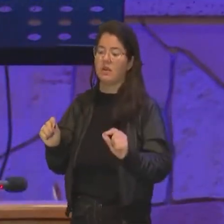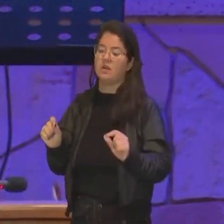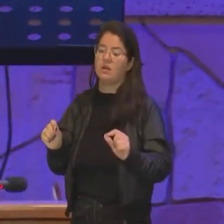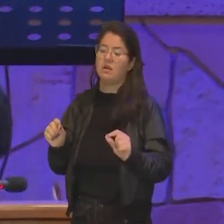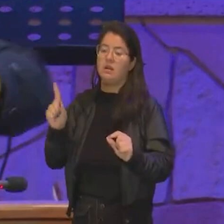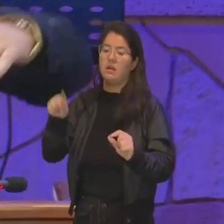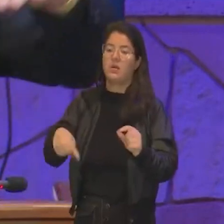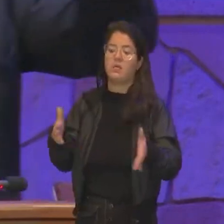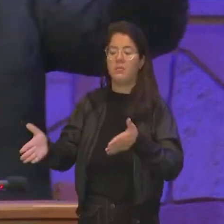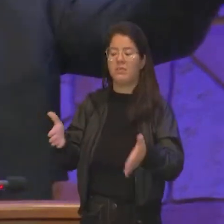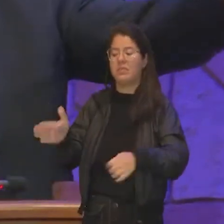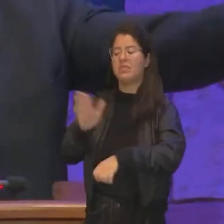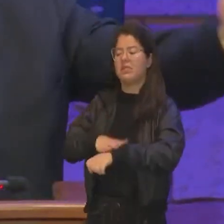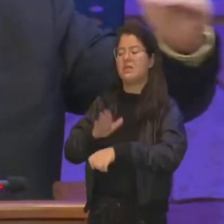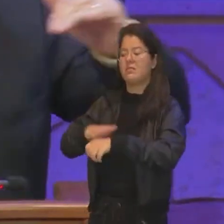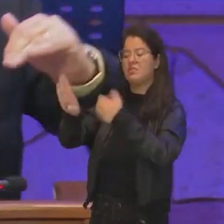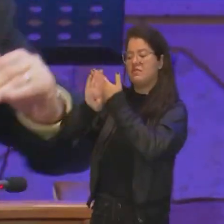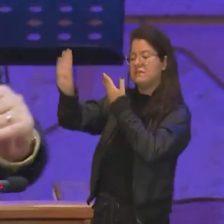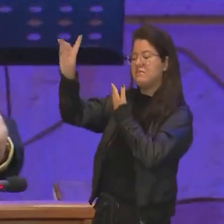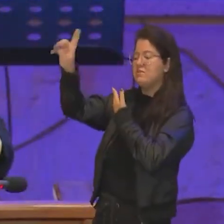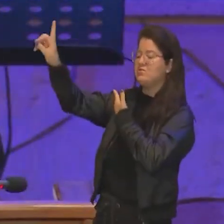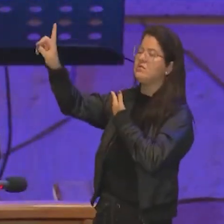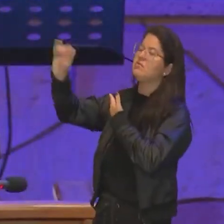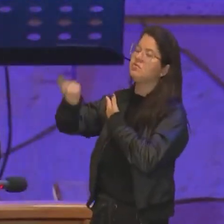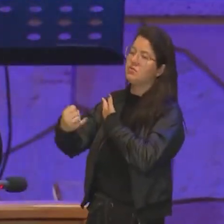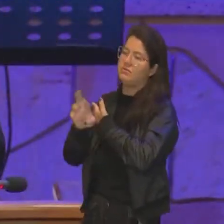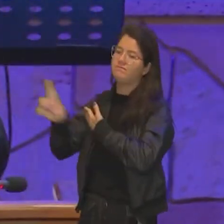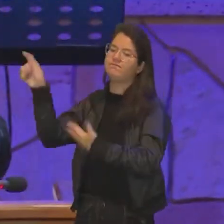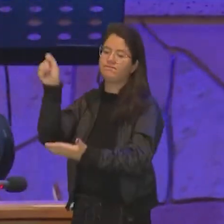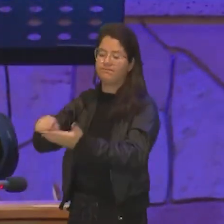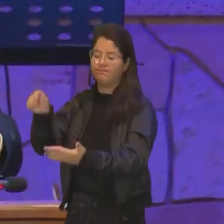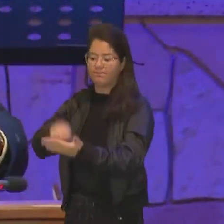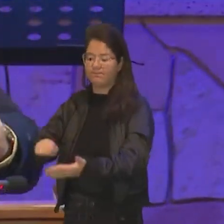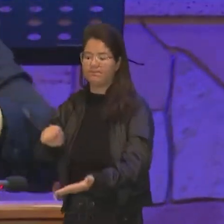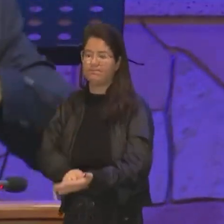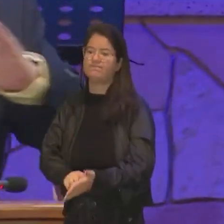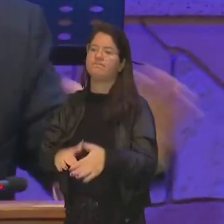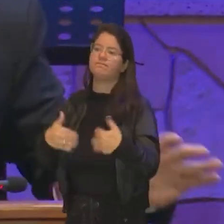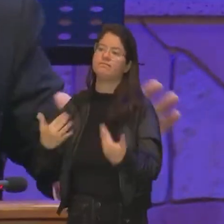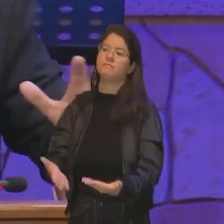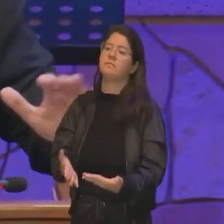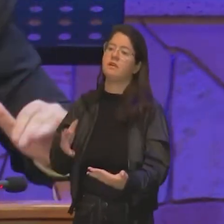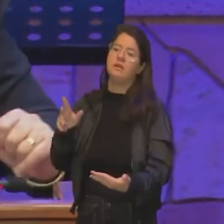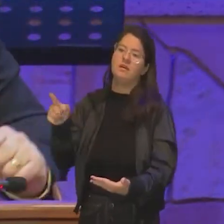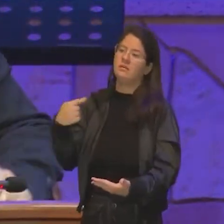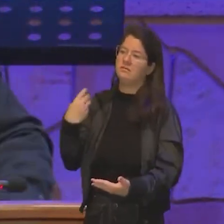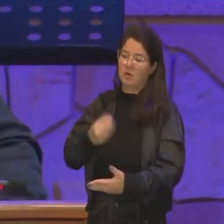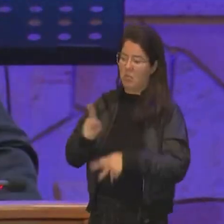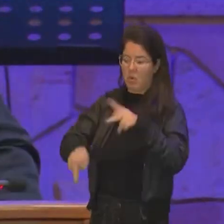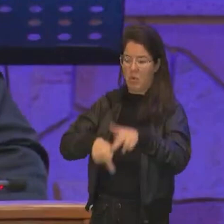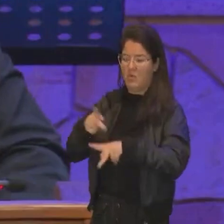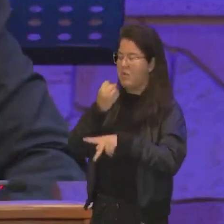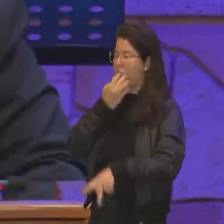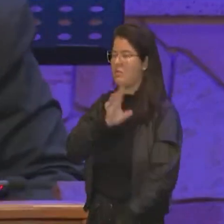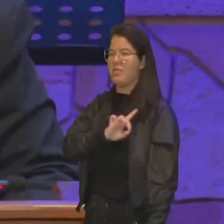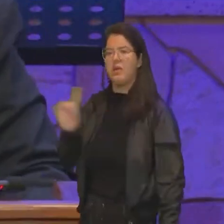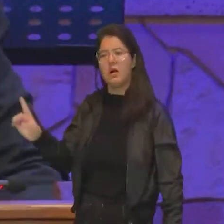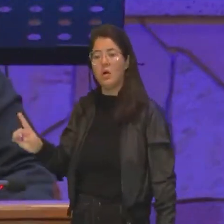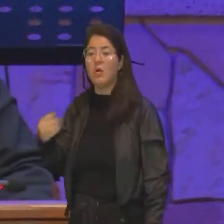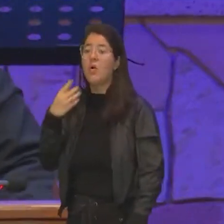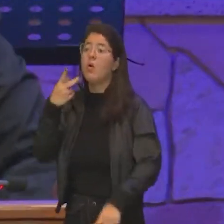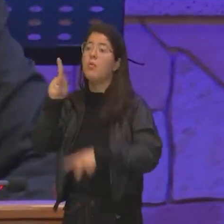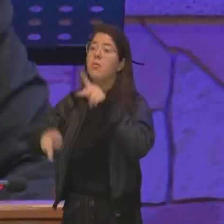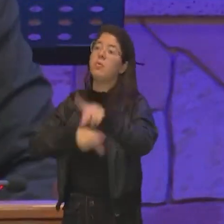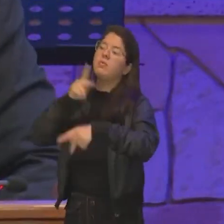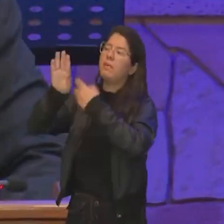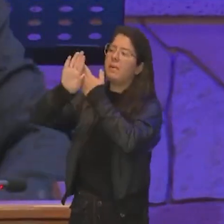um tempo de muito afastamento de Deus. Eles não estavam caminhando bem. Eles vinham